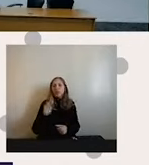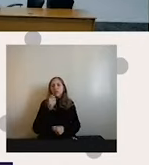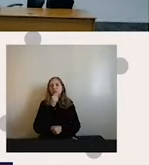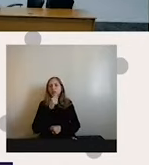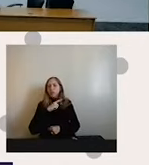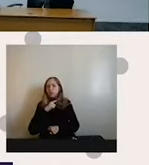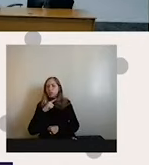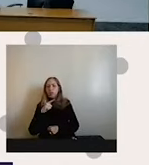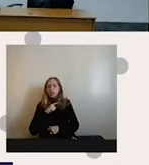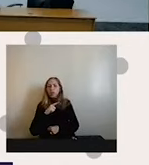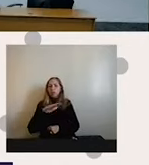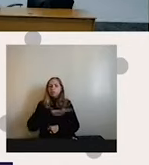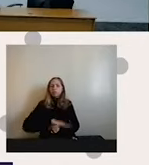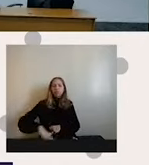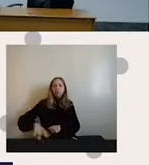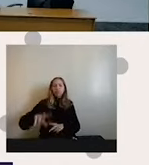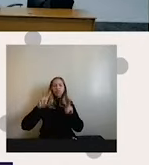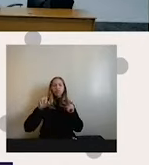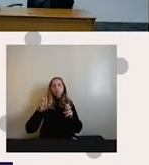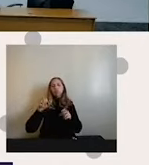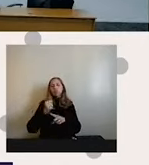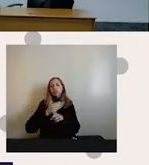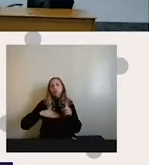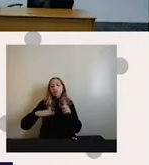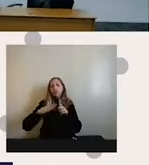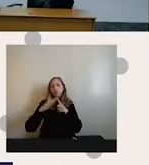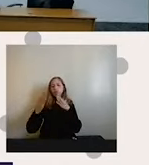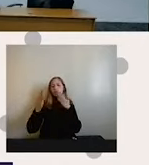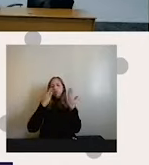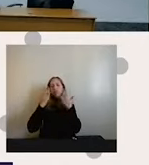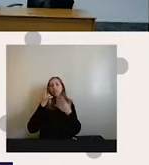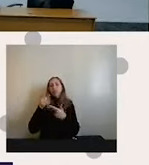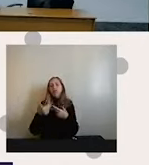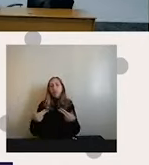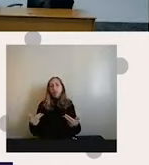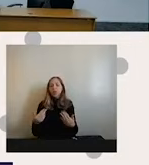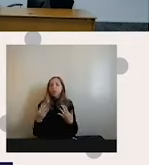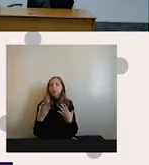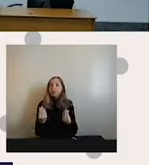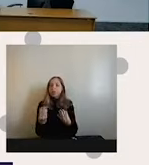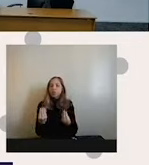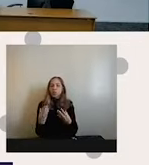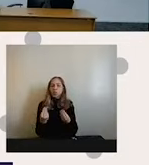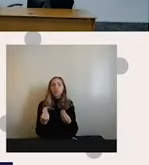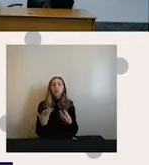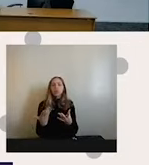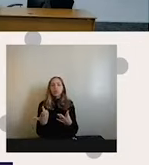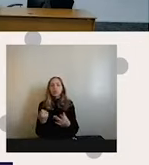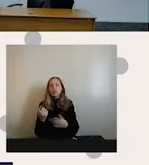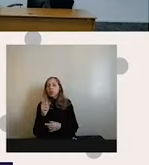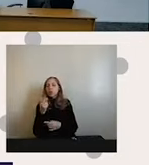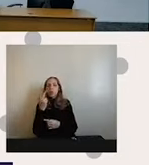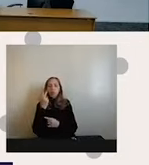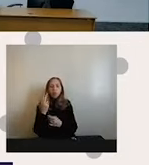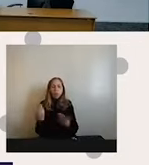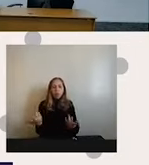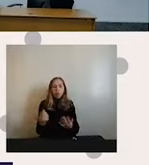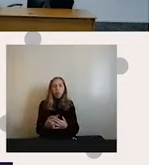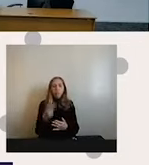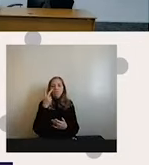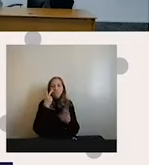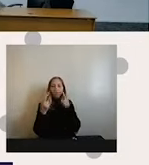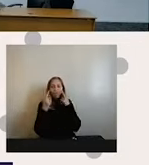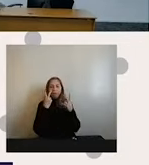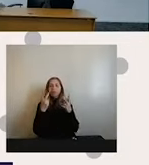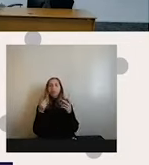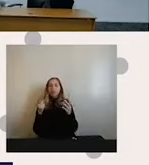psicossociais. É uma coisa assim, muito incomum. Nos casos que eu vi, foram provocados pelo Ministério Público do